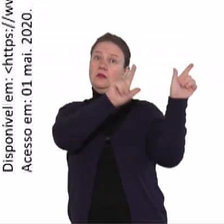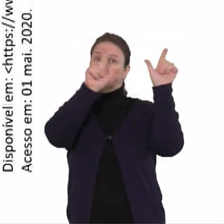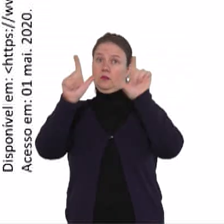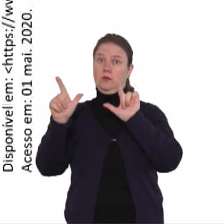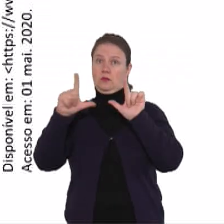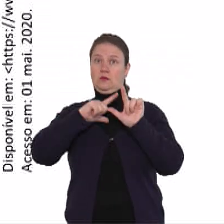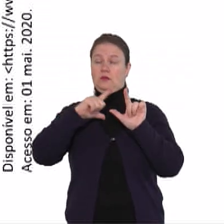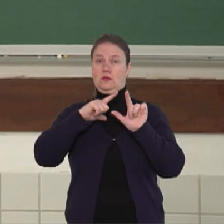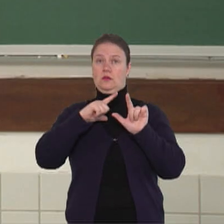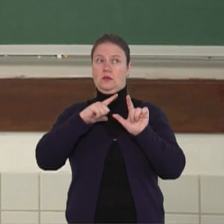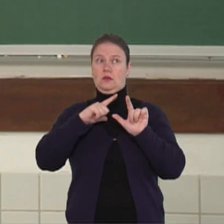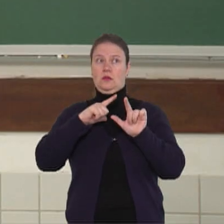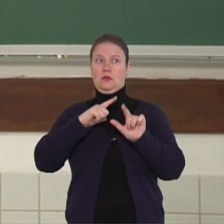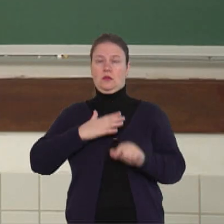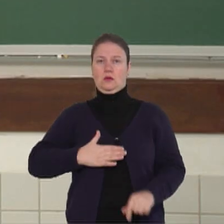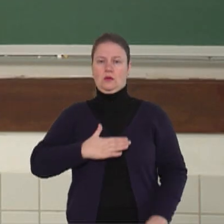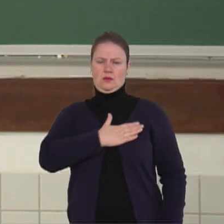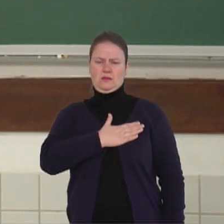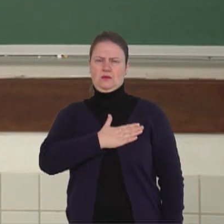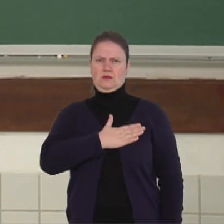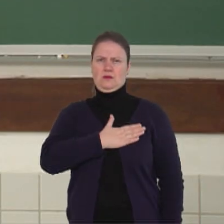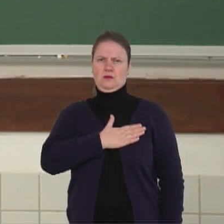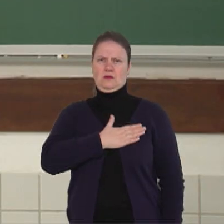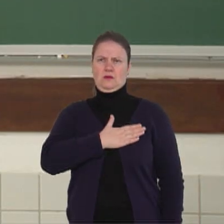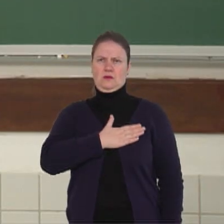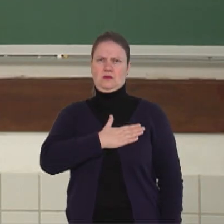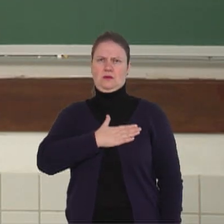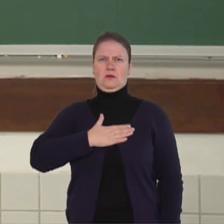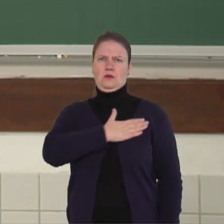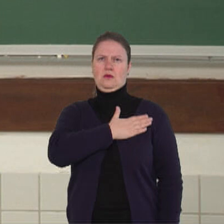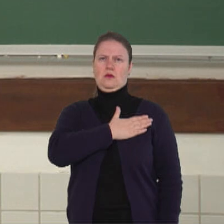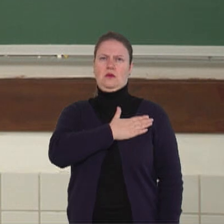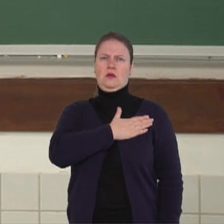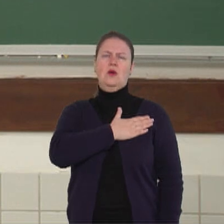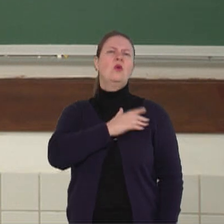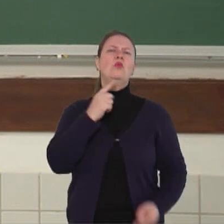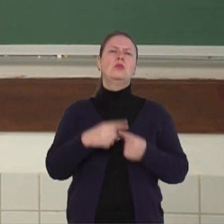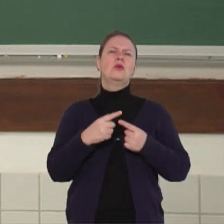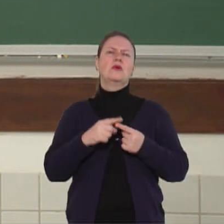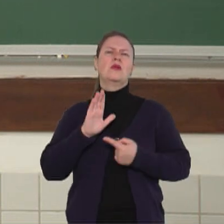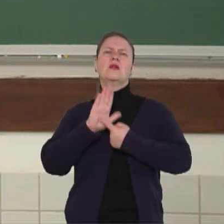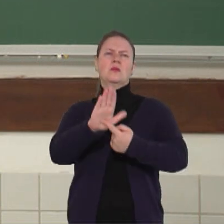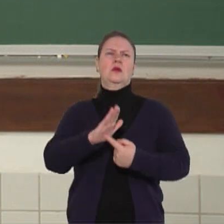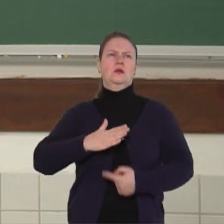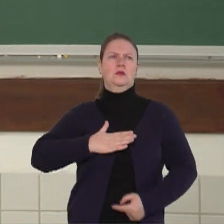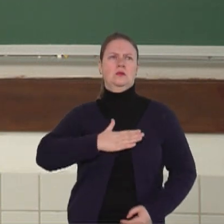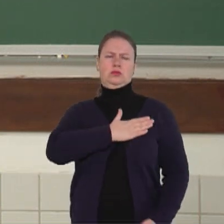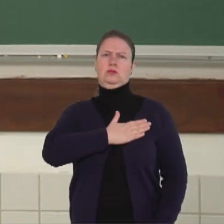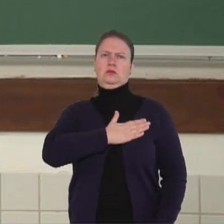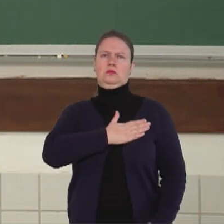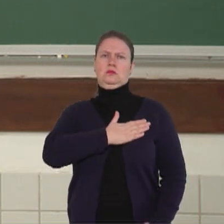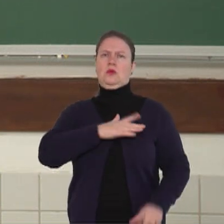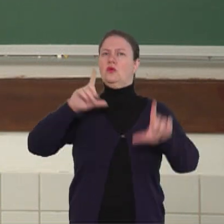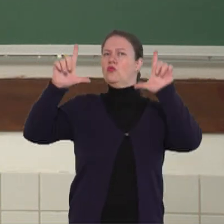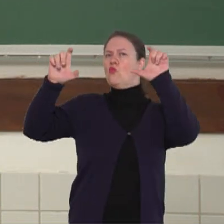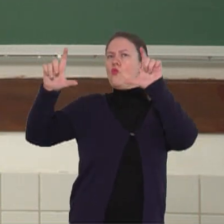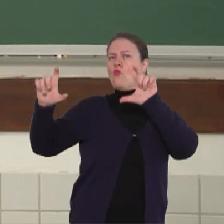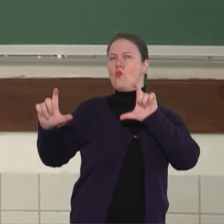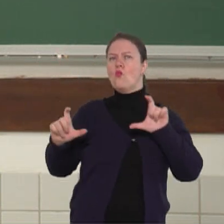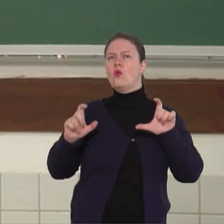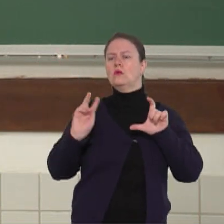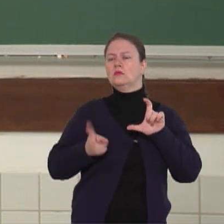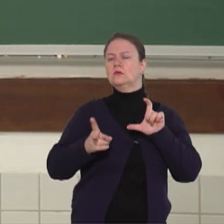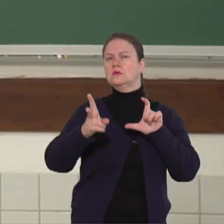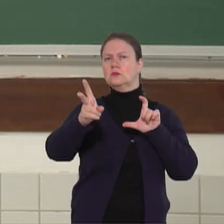de Napoleão onde ele aparece com a mão aqui, né, e muito se especulou sobre a razão de sempre ele aparecer assim nos retratos